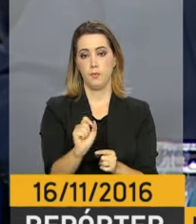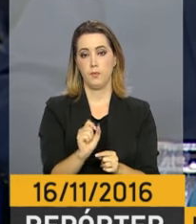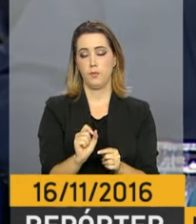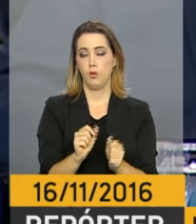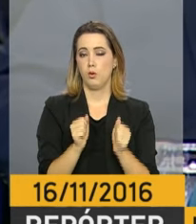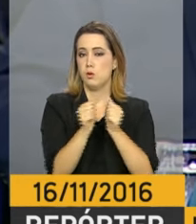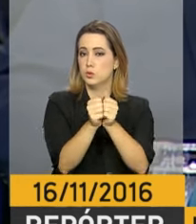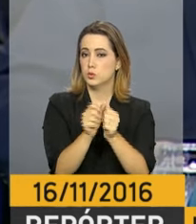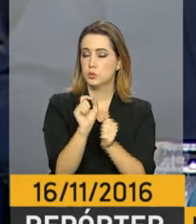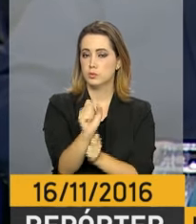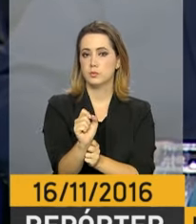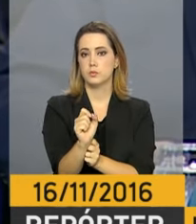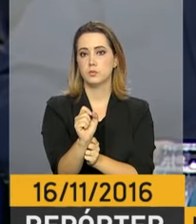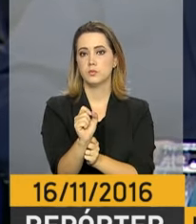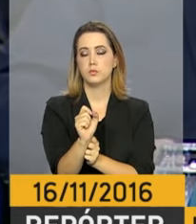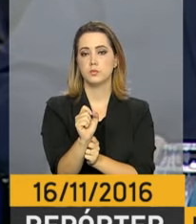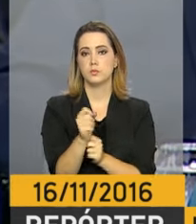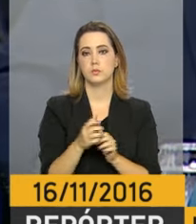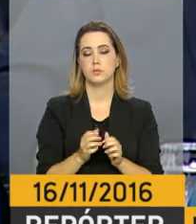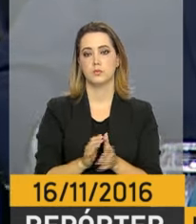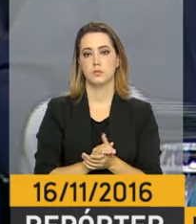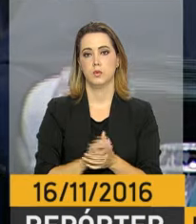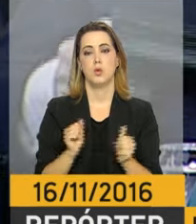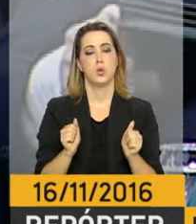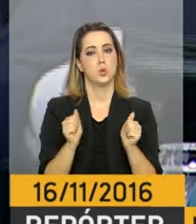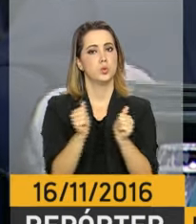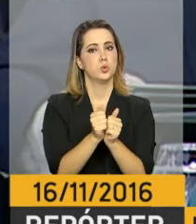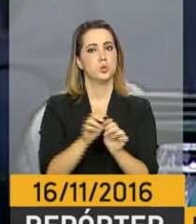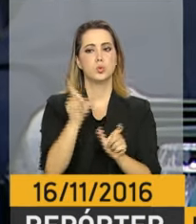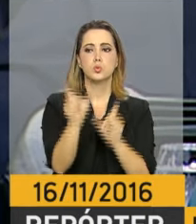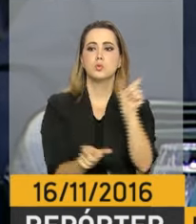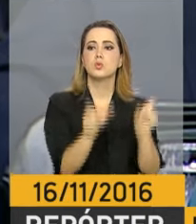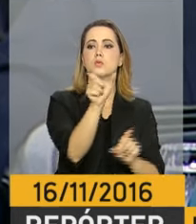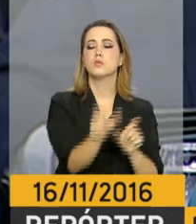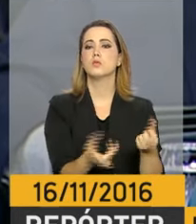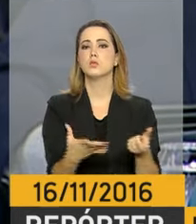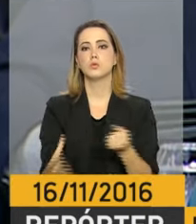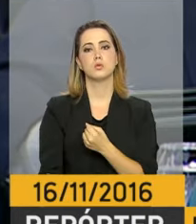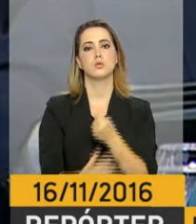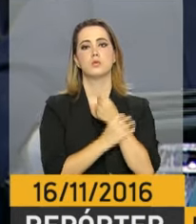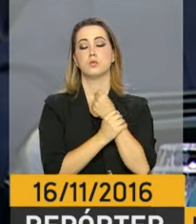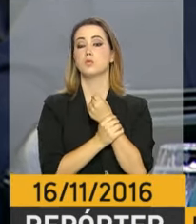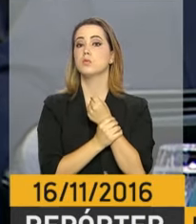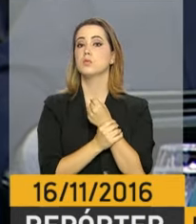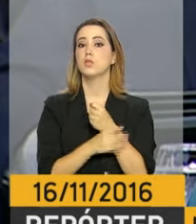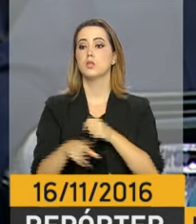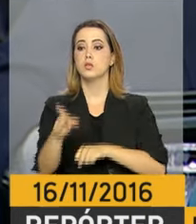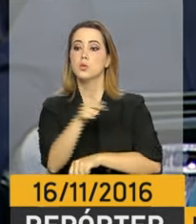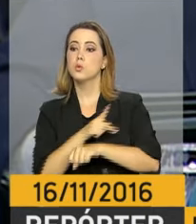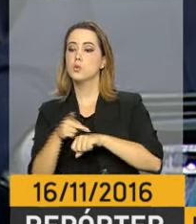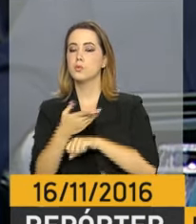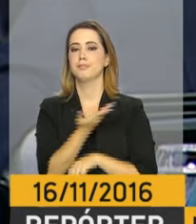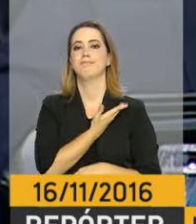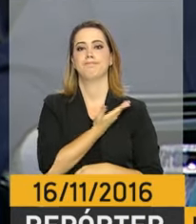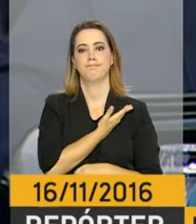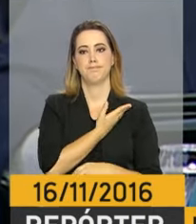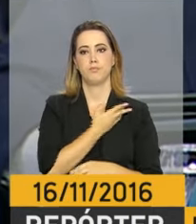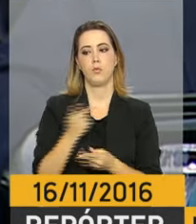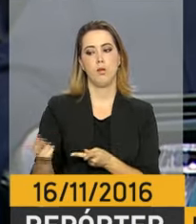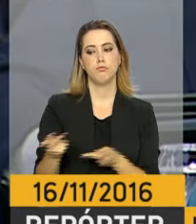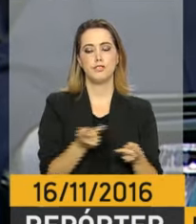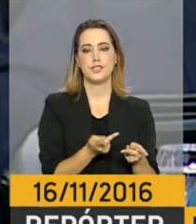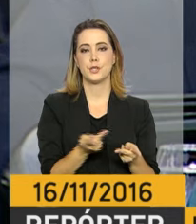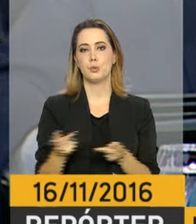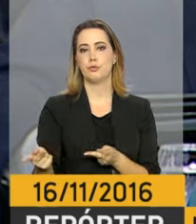com o os o o as figuras os elementos de segurança dos países vizinhos e eu me